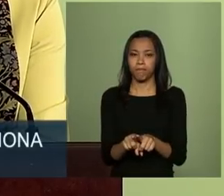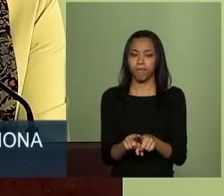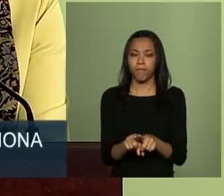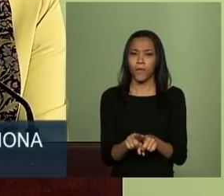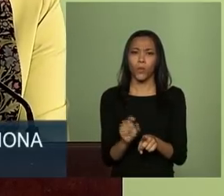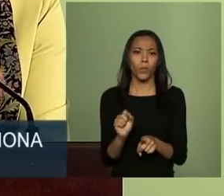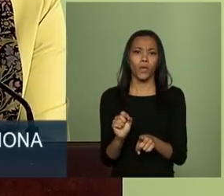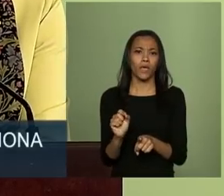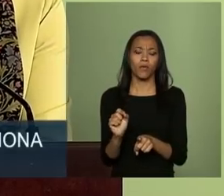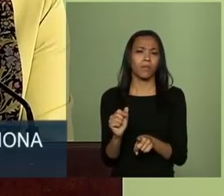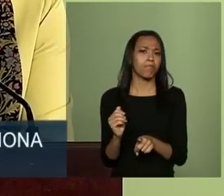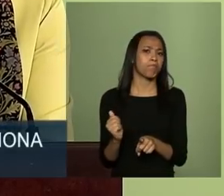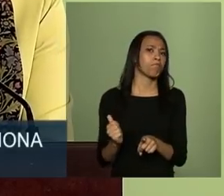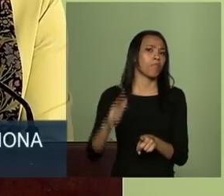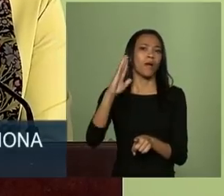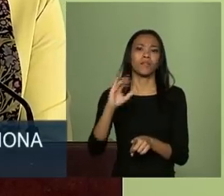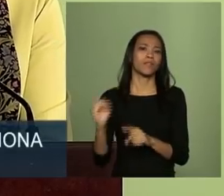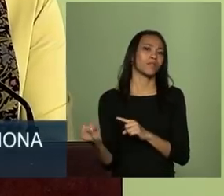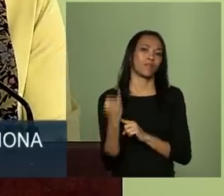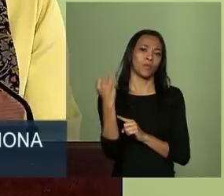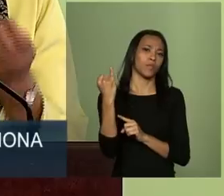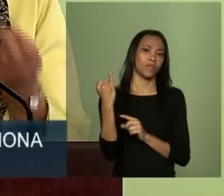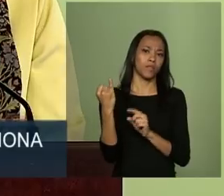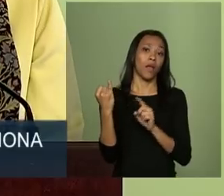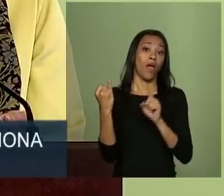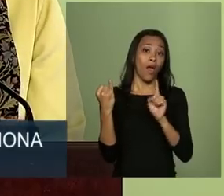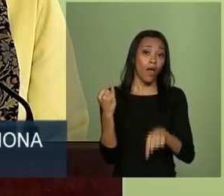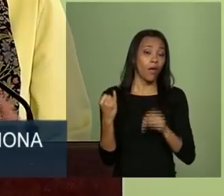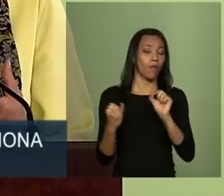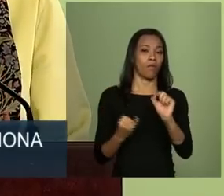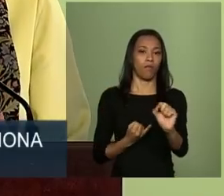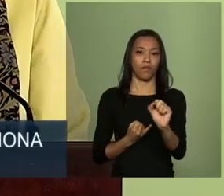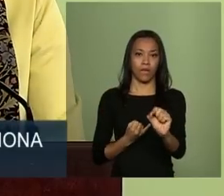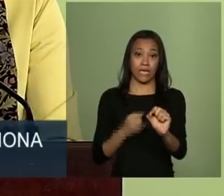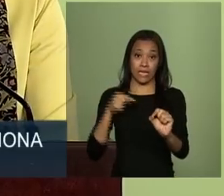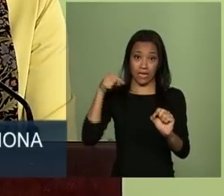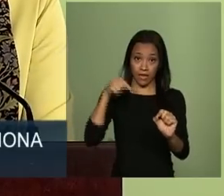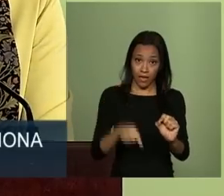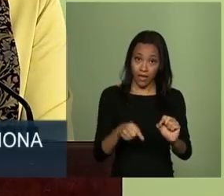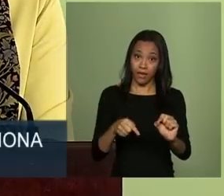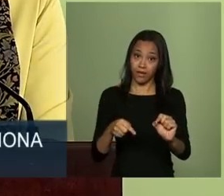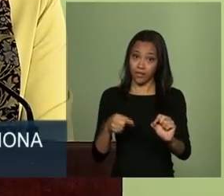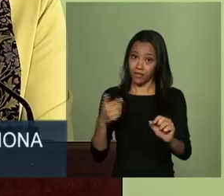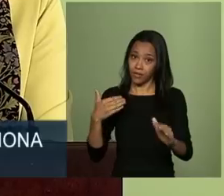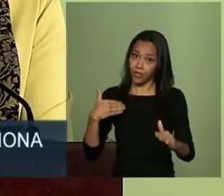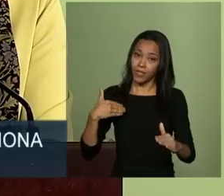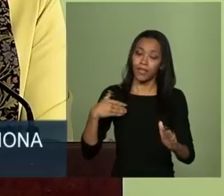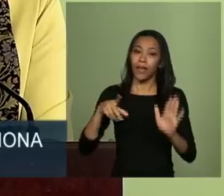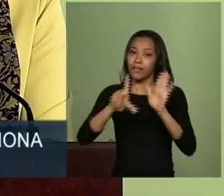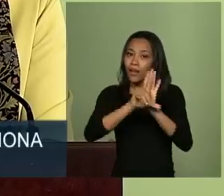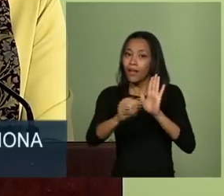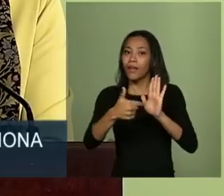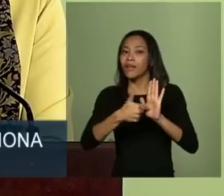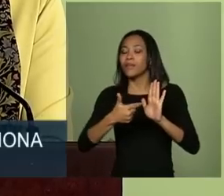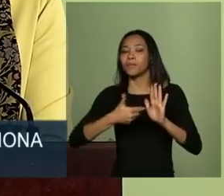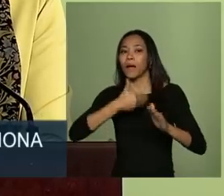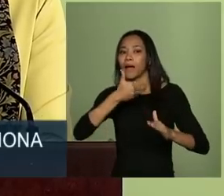mais relevante é também o fato de que esse processo, ele integra